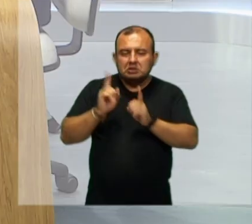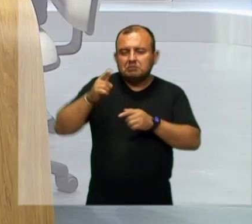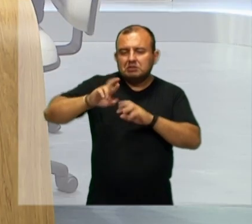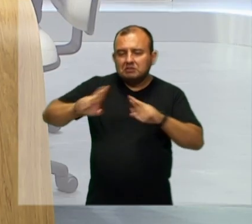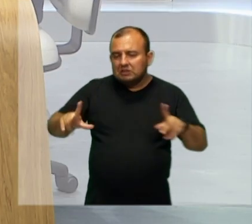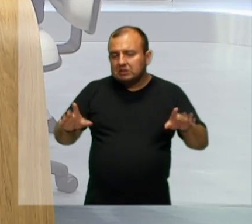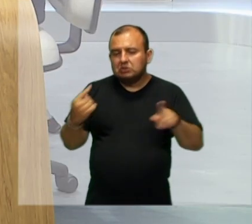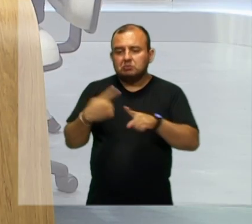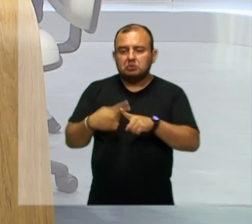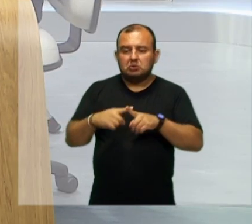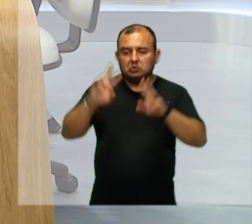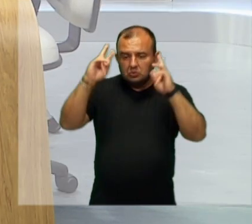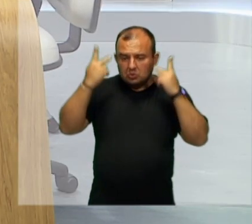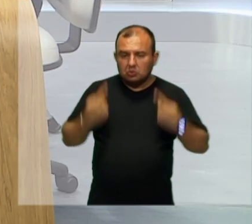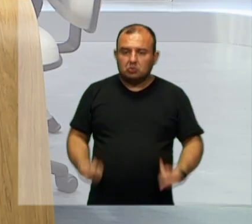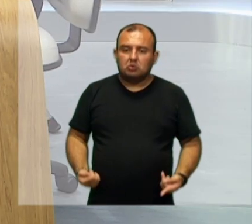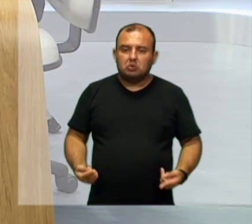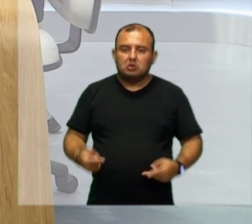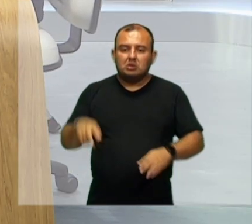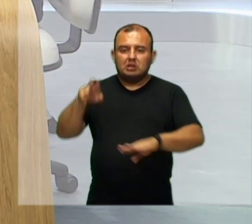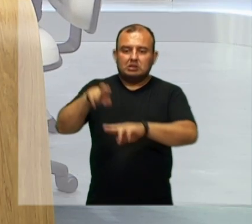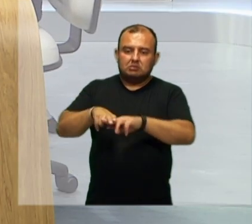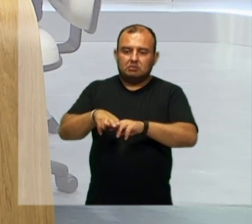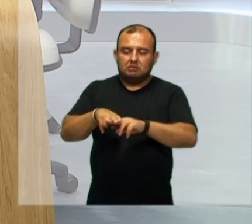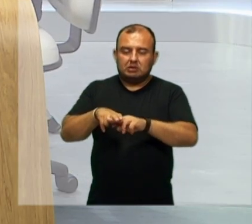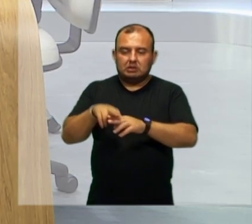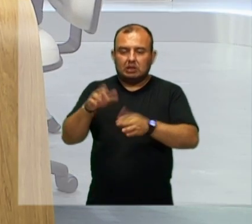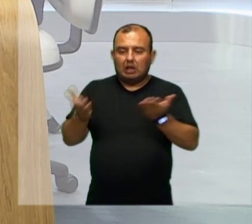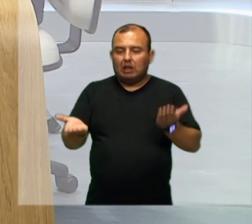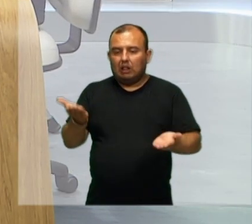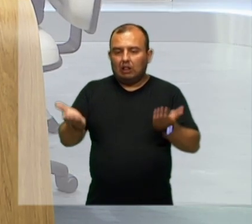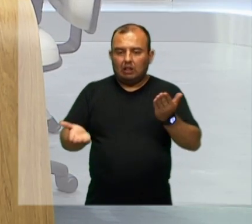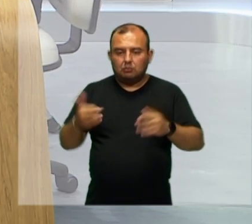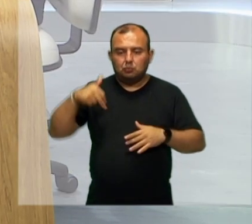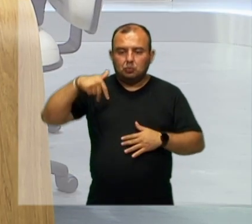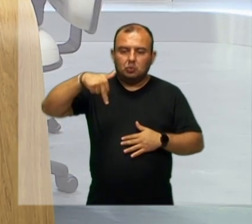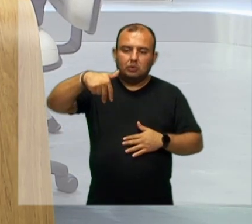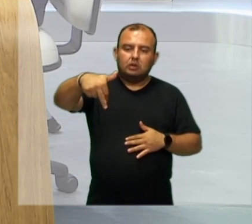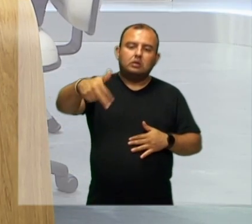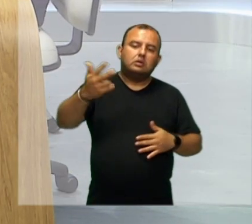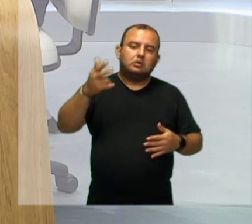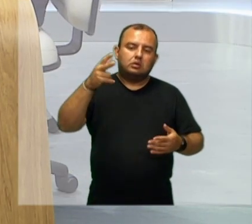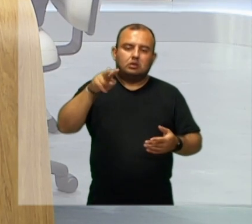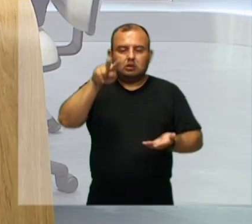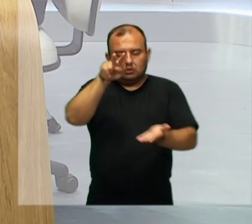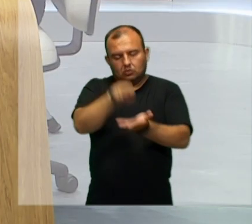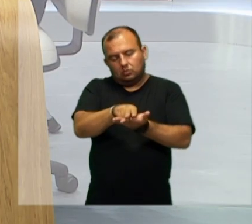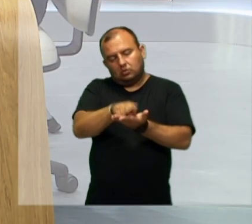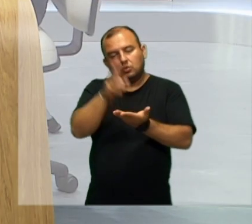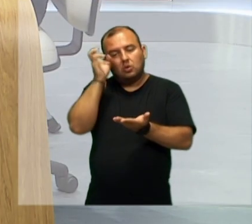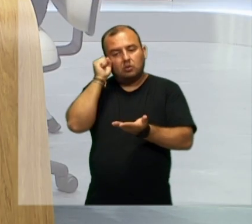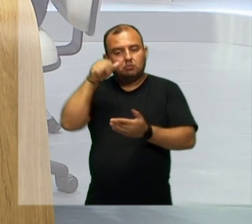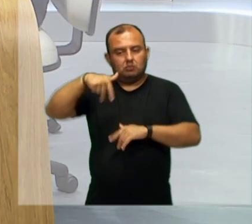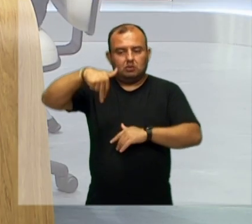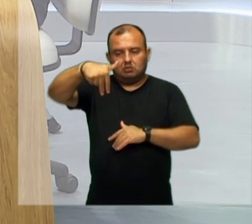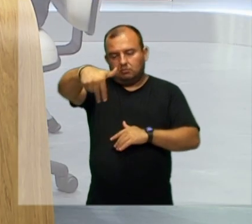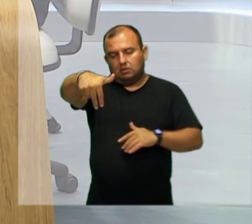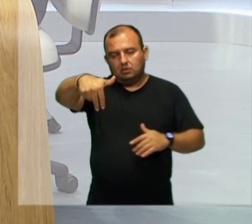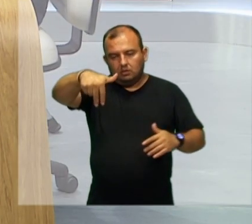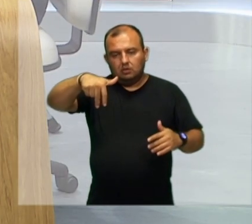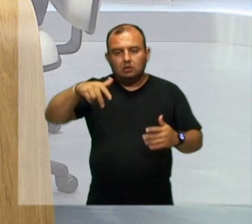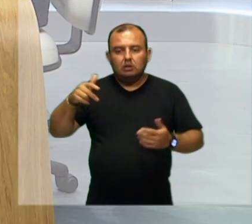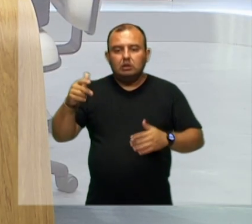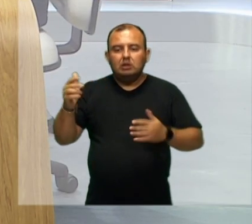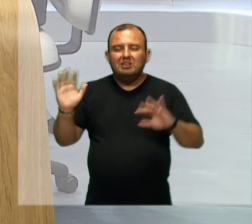porque o ser humano não foi feito para se equilibrar sentado. Ele foi feito para andar, ele dorme deitado e anda em pé. E